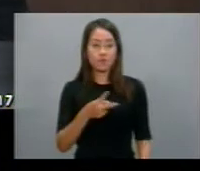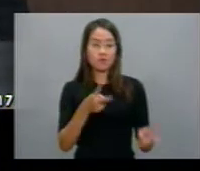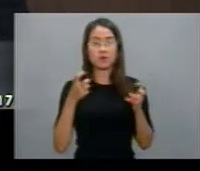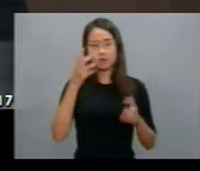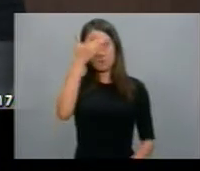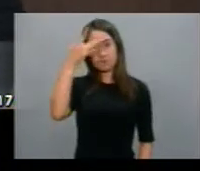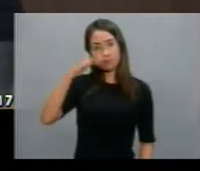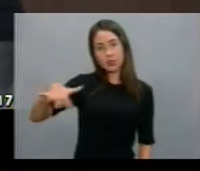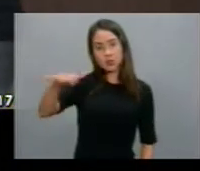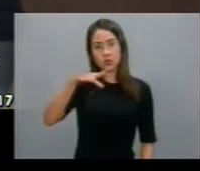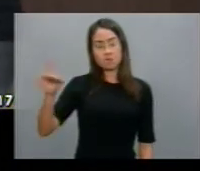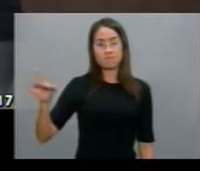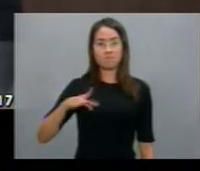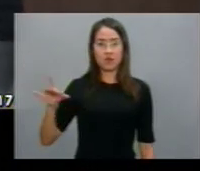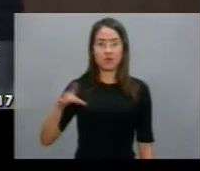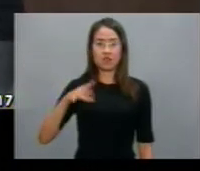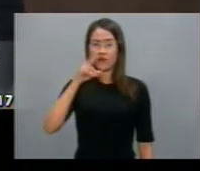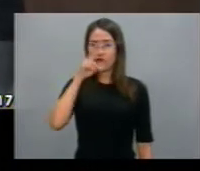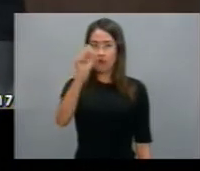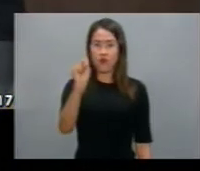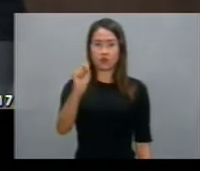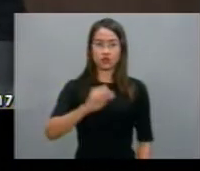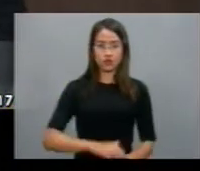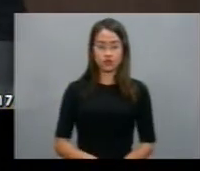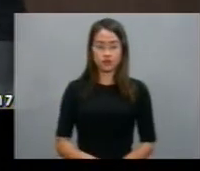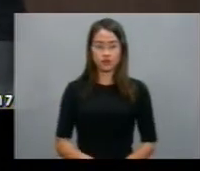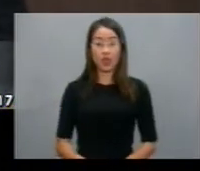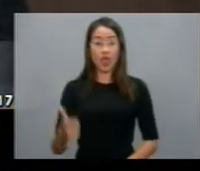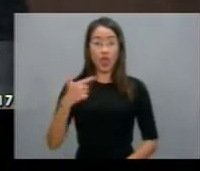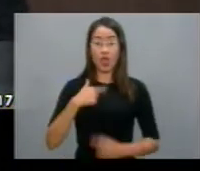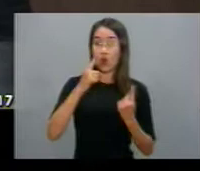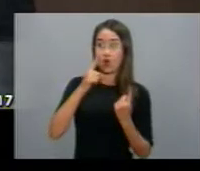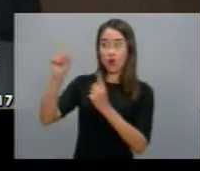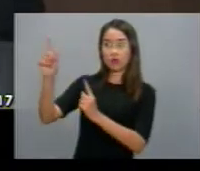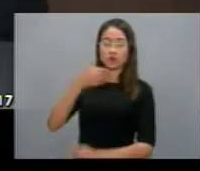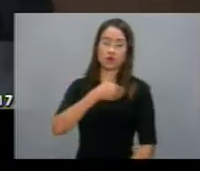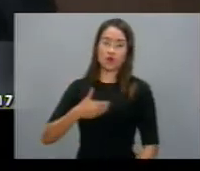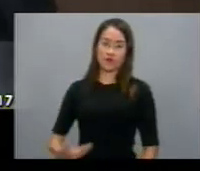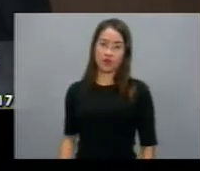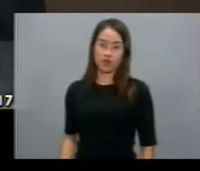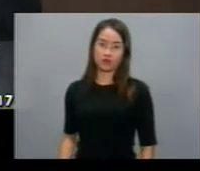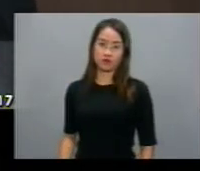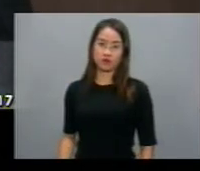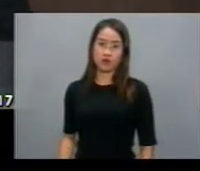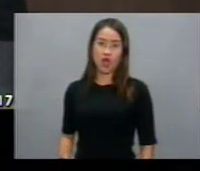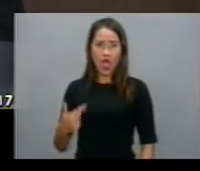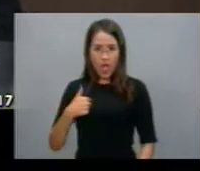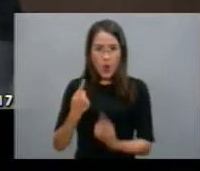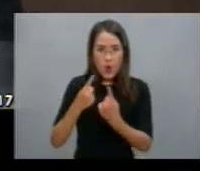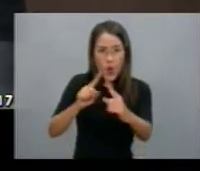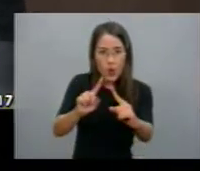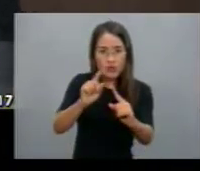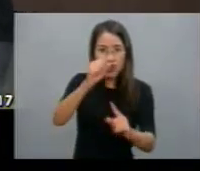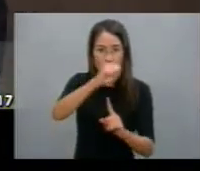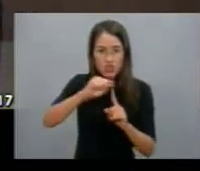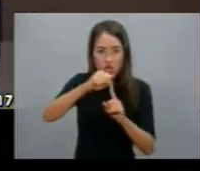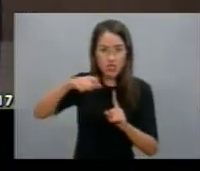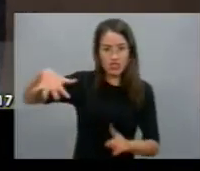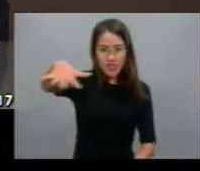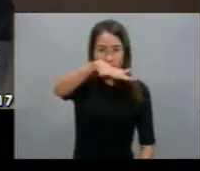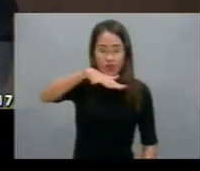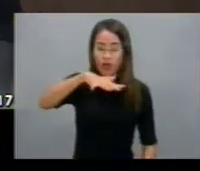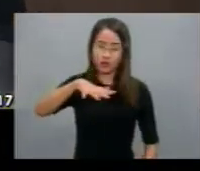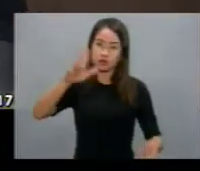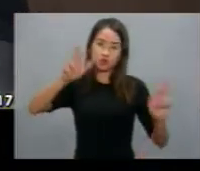sou oposição ao povo trabalhador do Estado do Ceará. Eu quero que o povo tenha o direito humano fundamental a uma